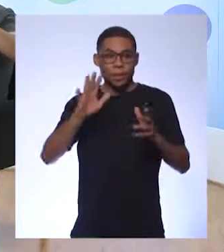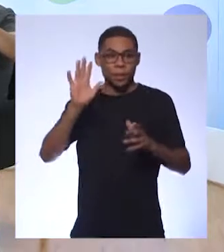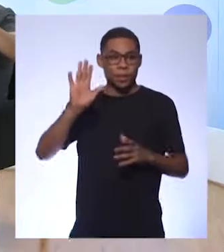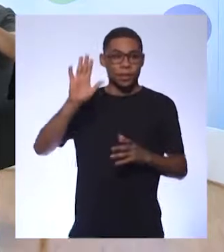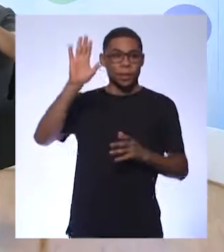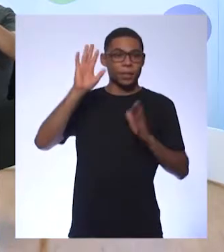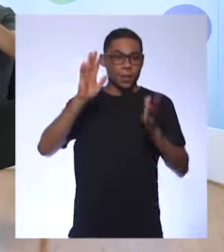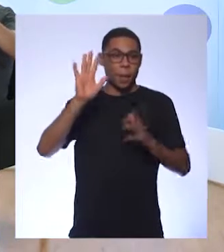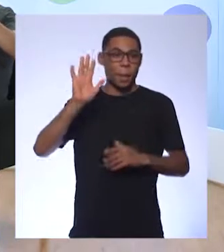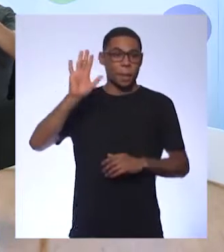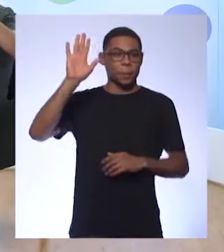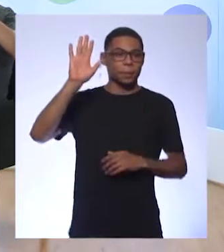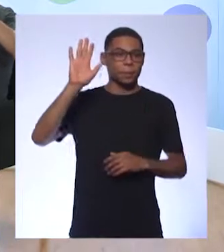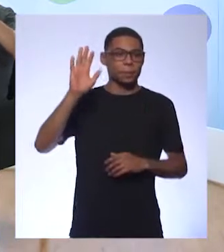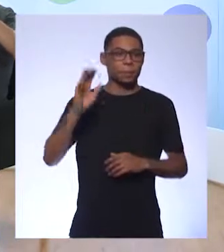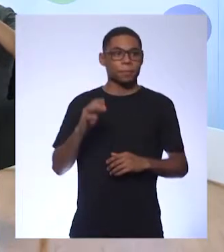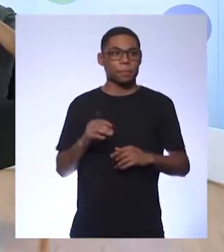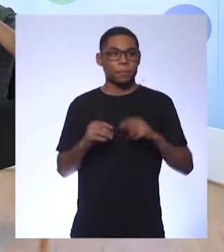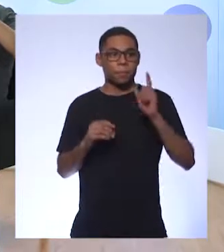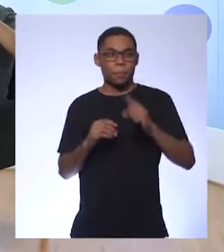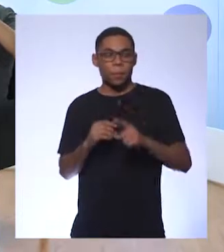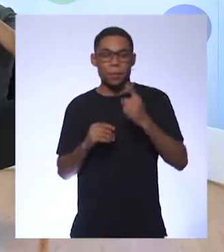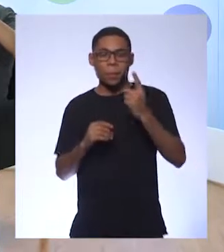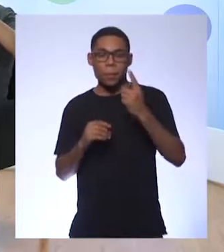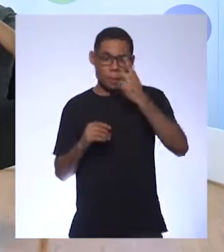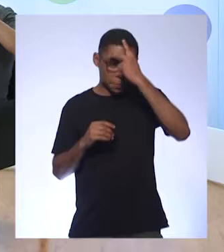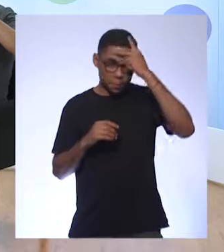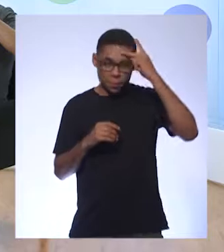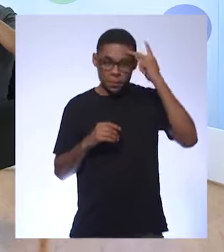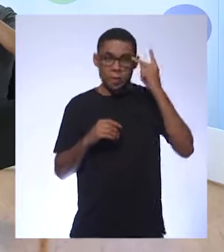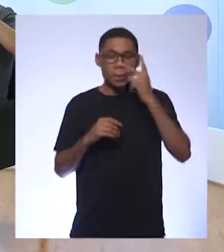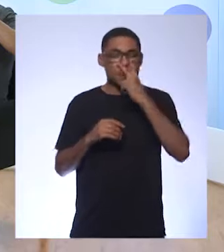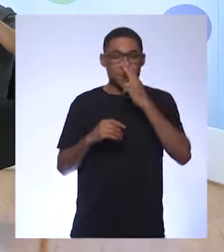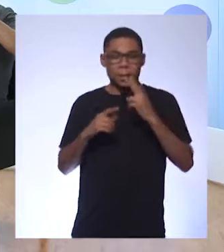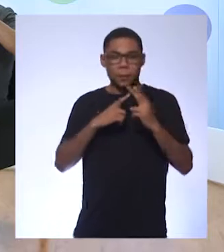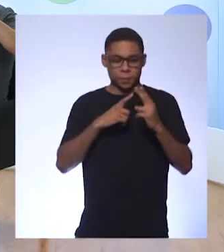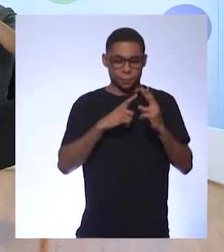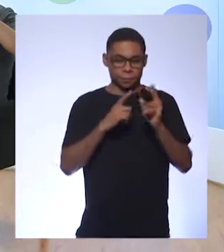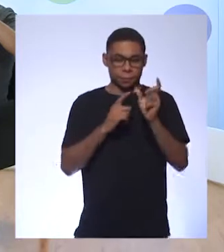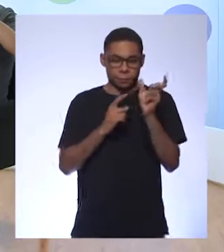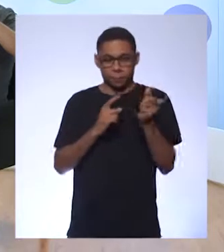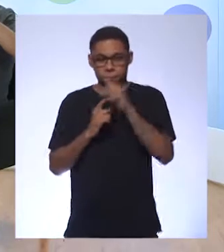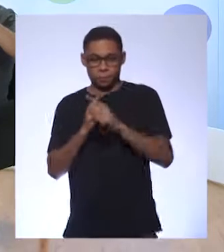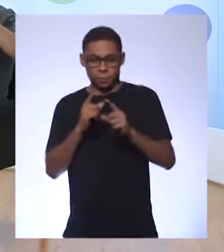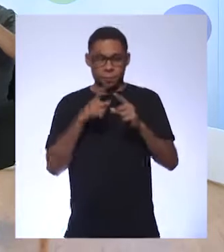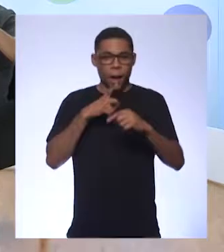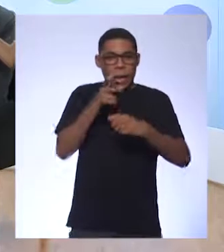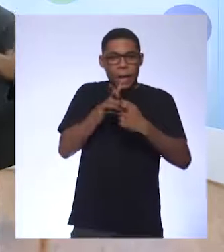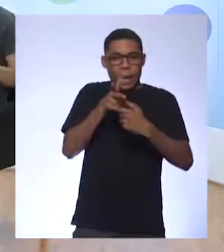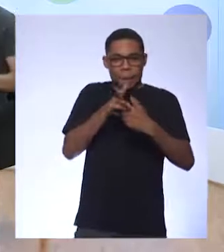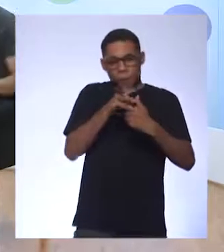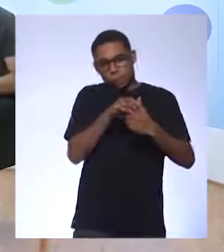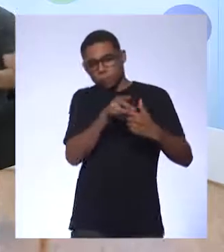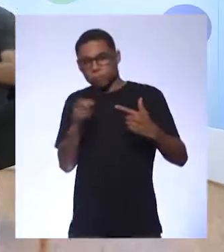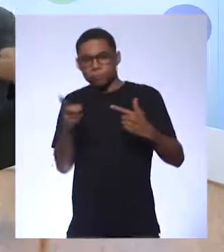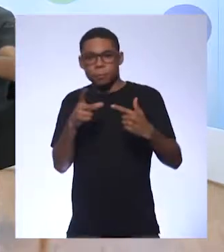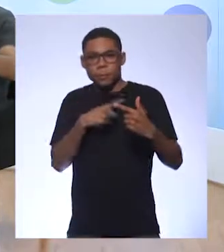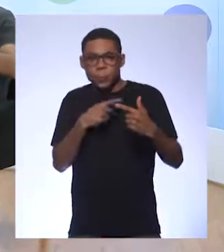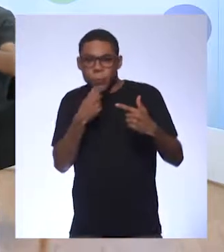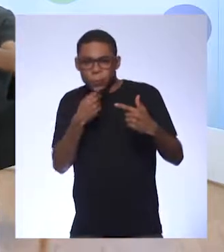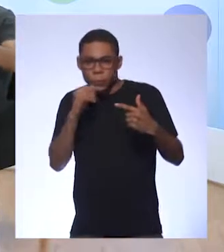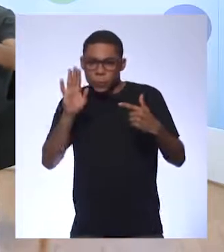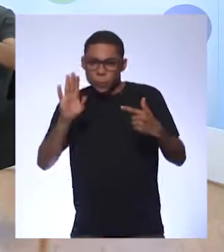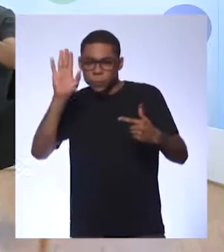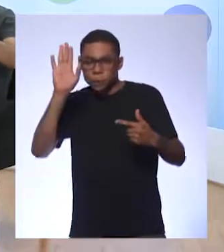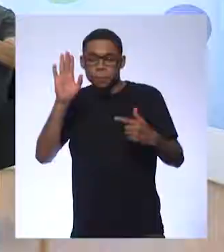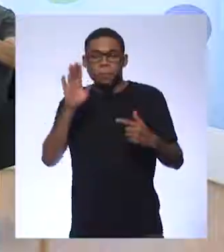aparecer a mãozinha. É um personagemzinho com uma câmera do lado, né? Aí você clica nesse personagem, você está pedindo a palavra,